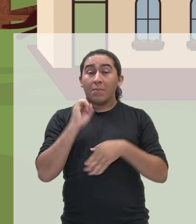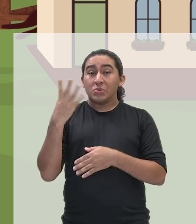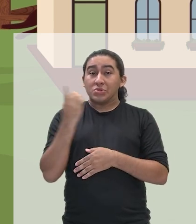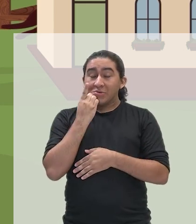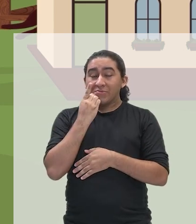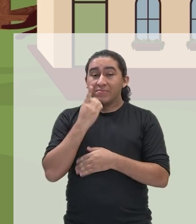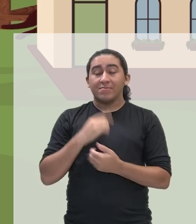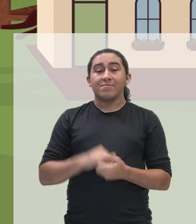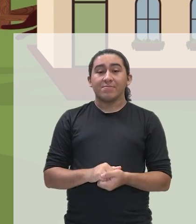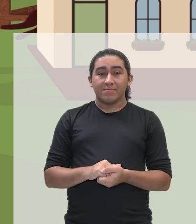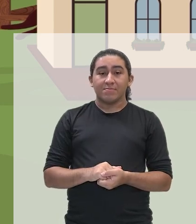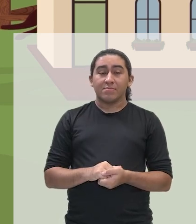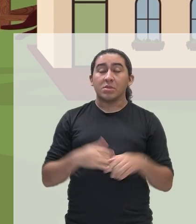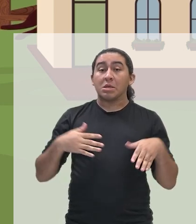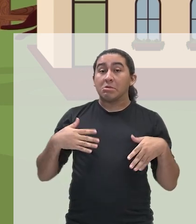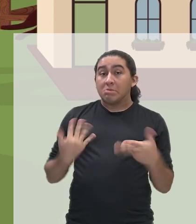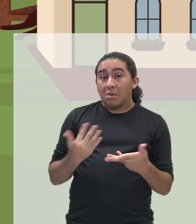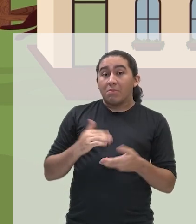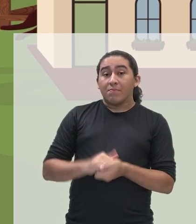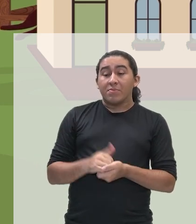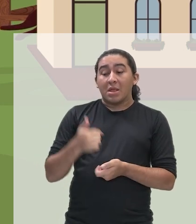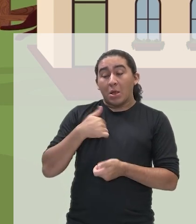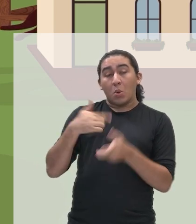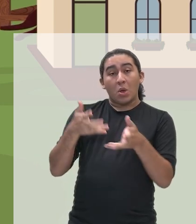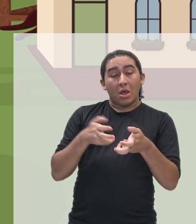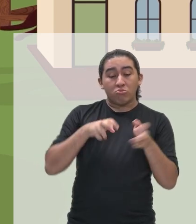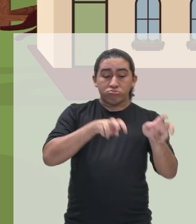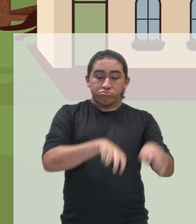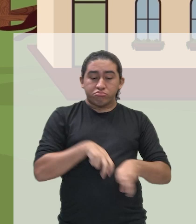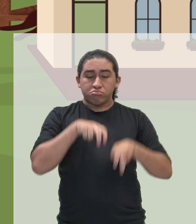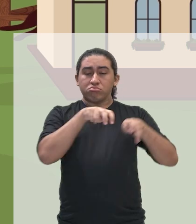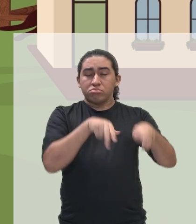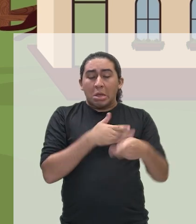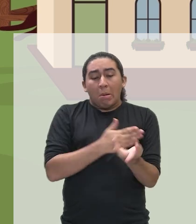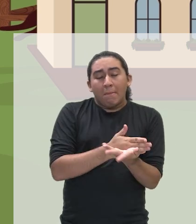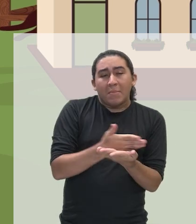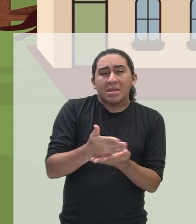dia. Compadre, estou querendo plantar minha roça.